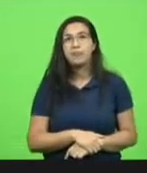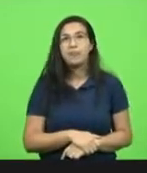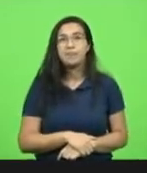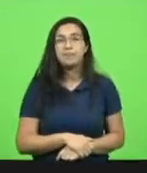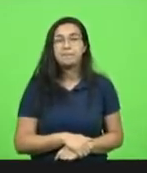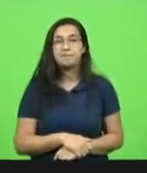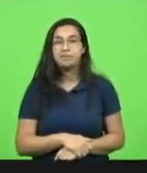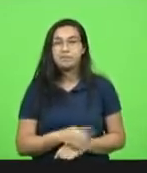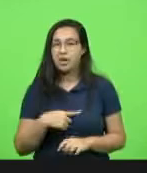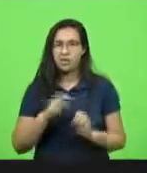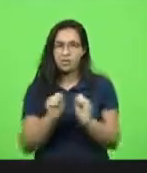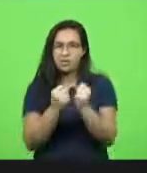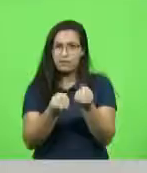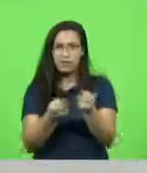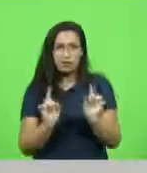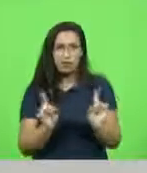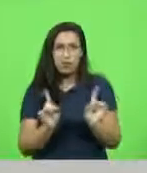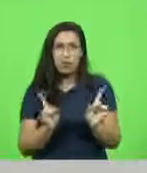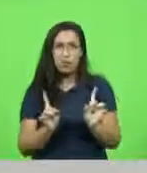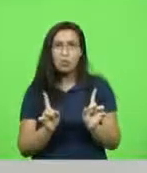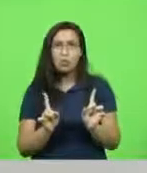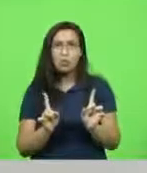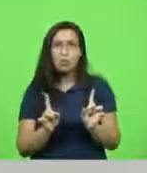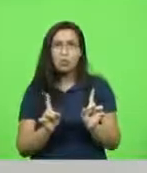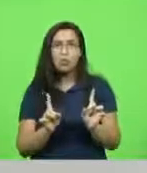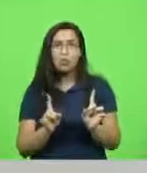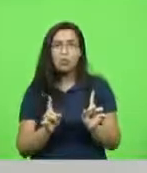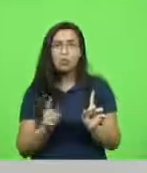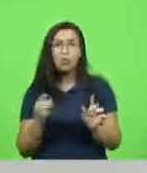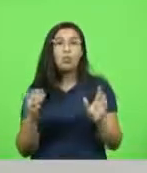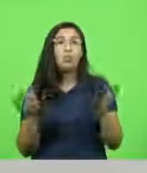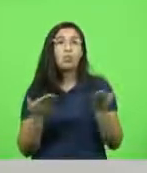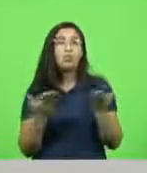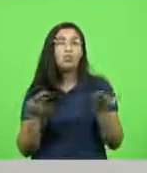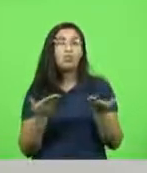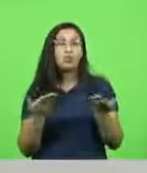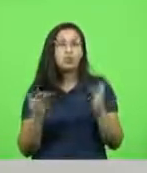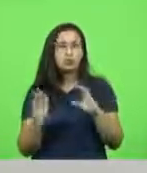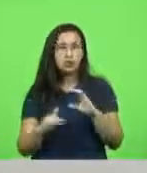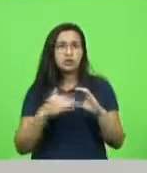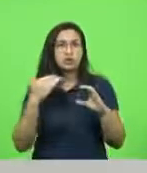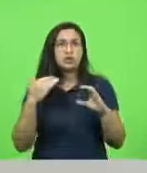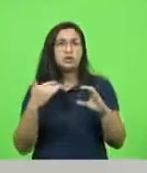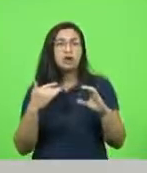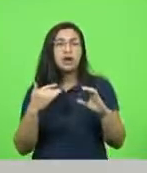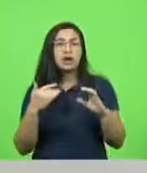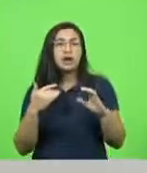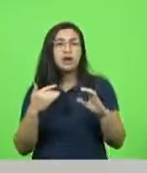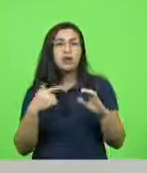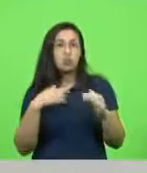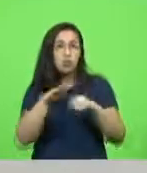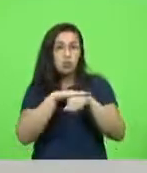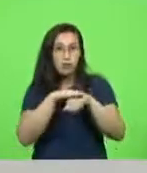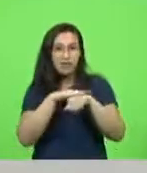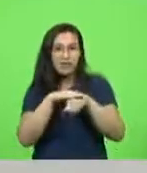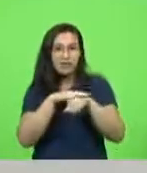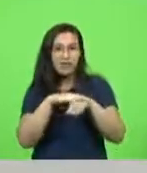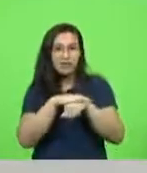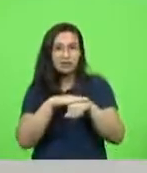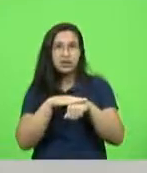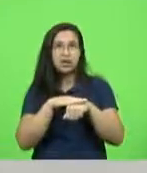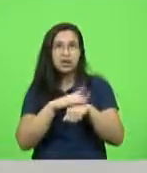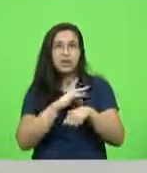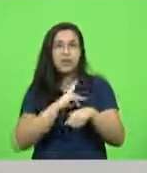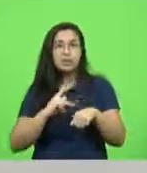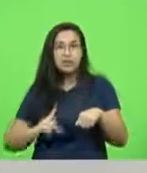defesa e agora hoje eu recebi o presidente da fe cam1 o prefeito é